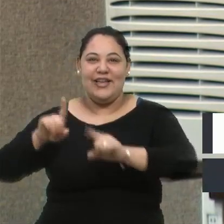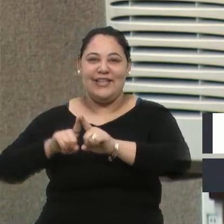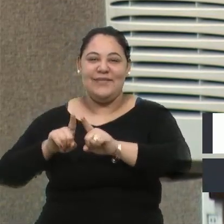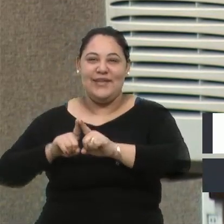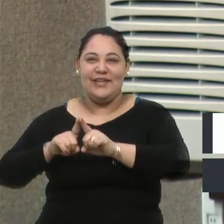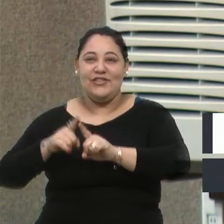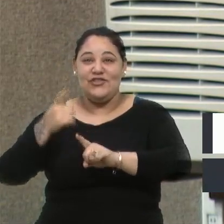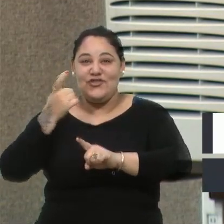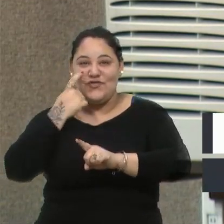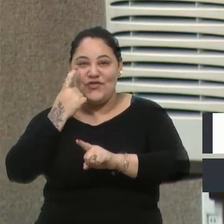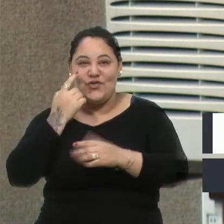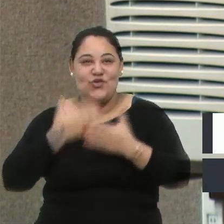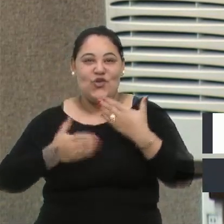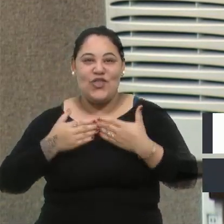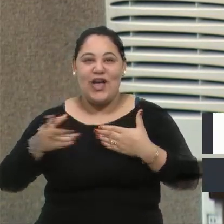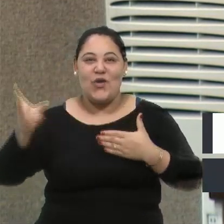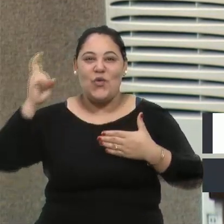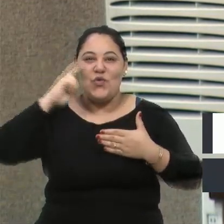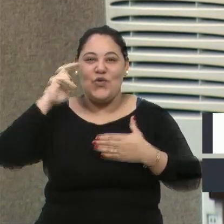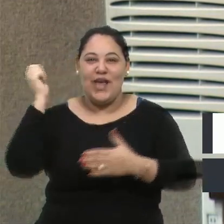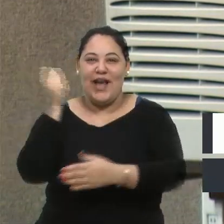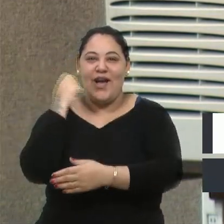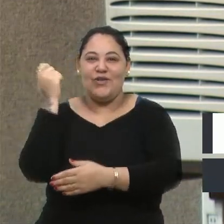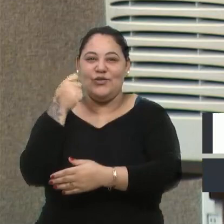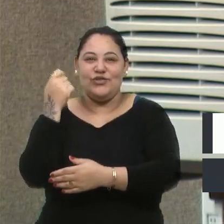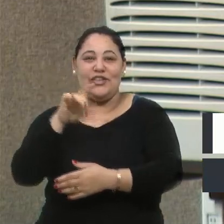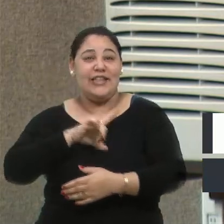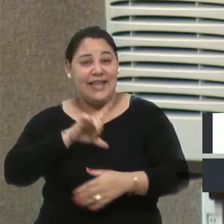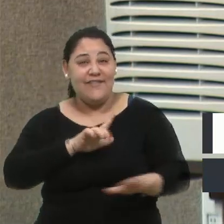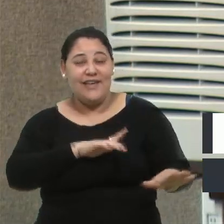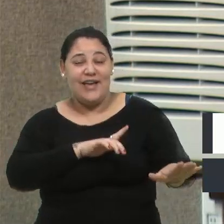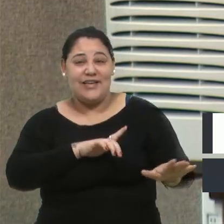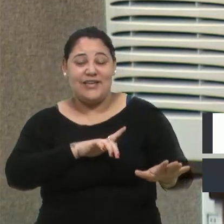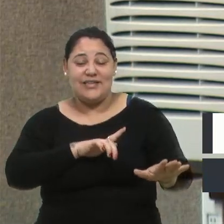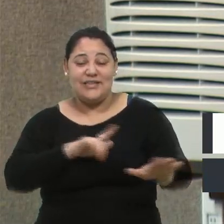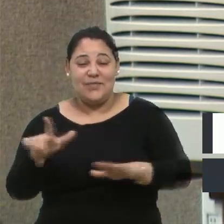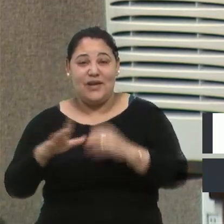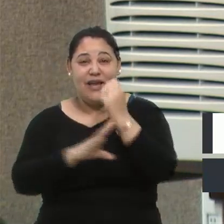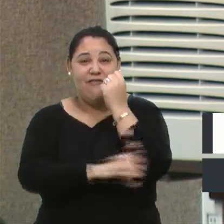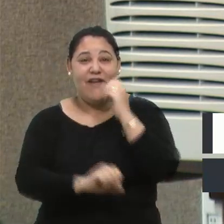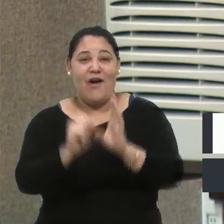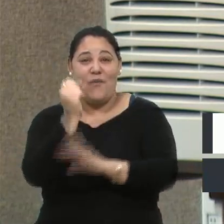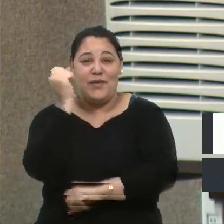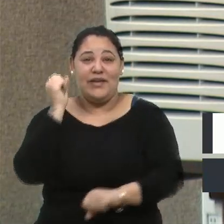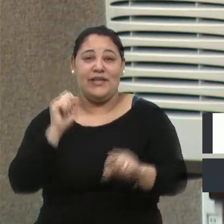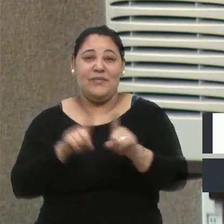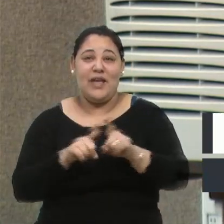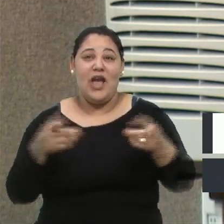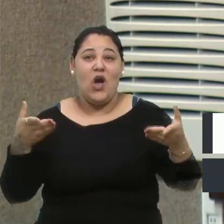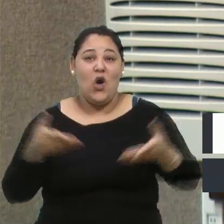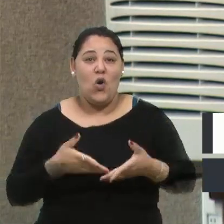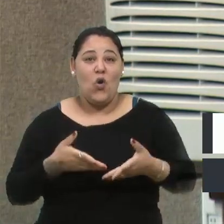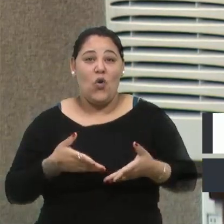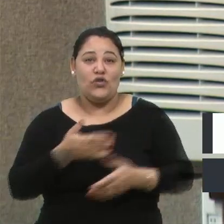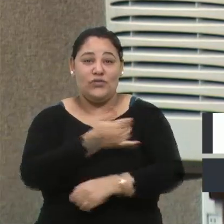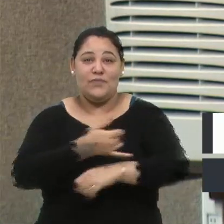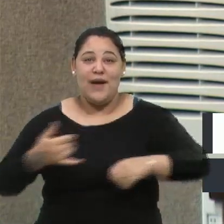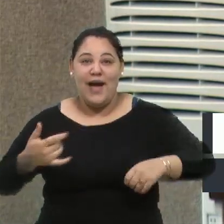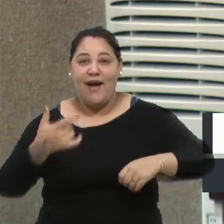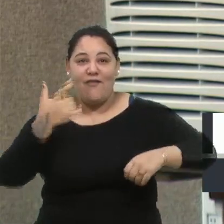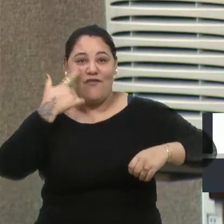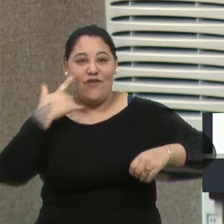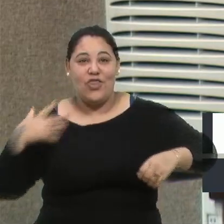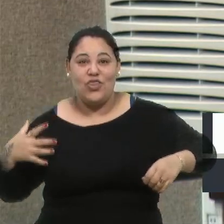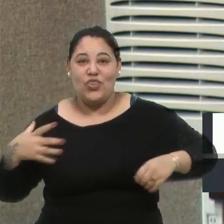a cultura gaúcha lá, todas aquelas quiosques, enfim, as tendas lá montadas. Hoje a gente passa lá, vê tudo com toda